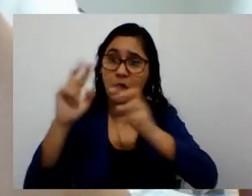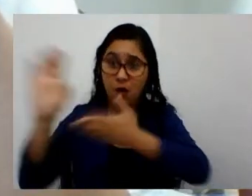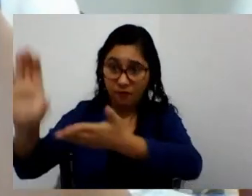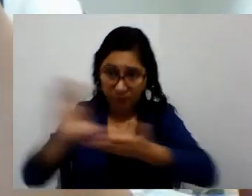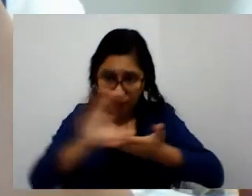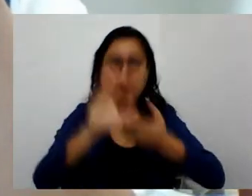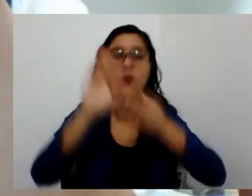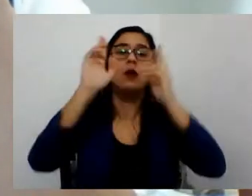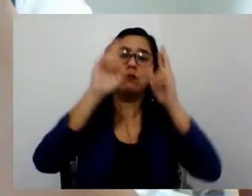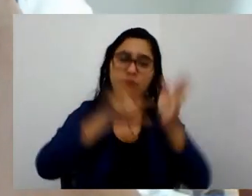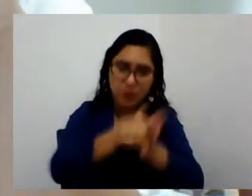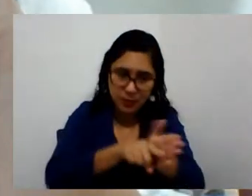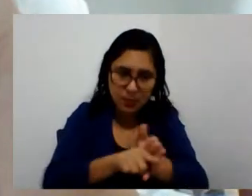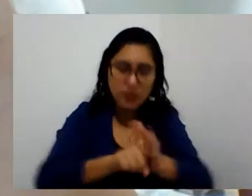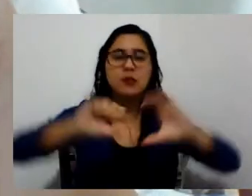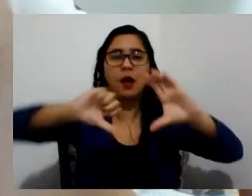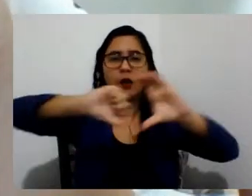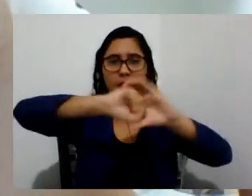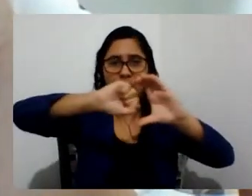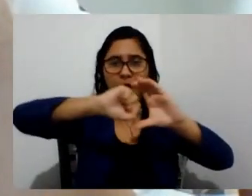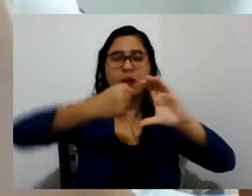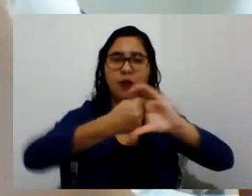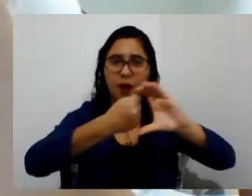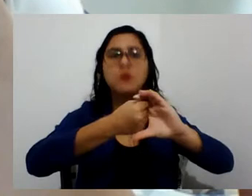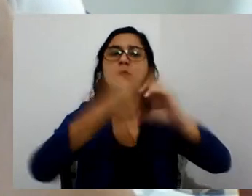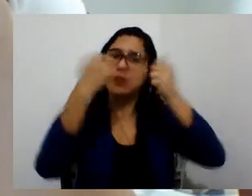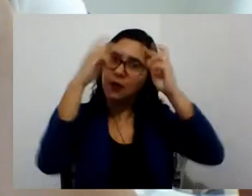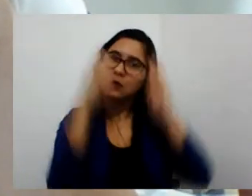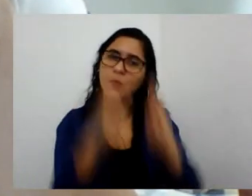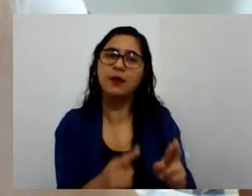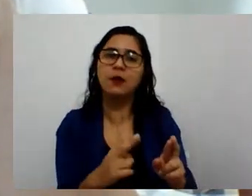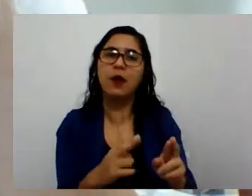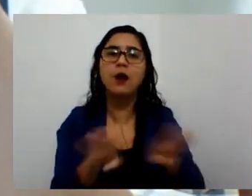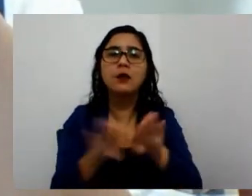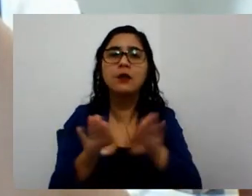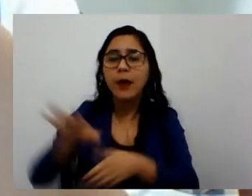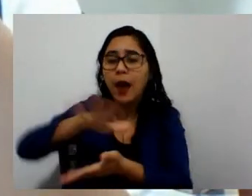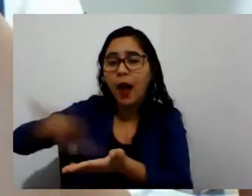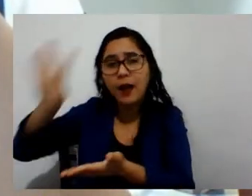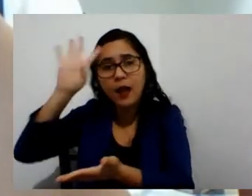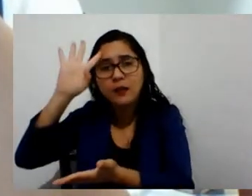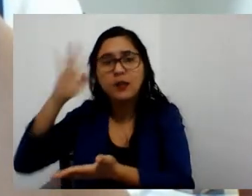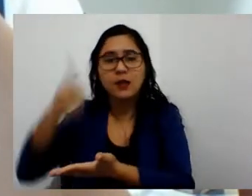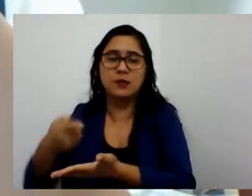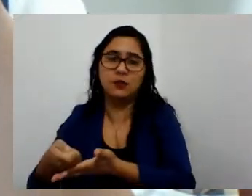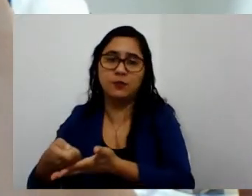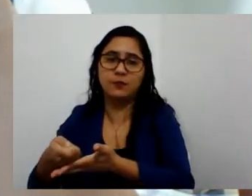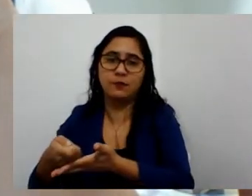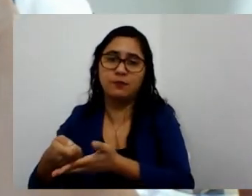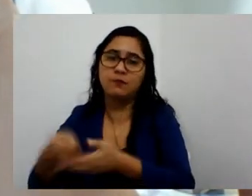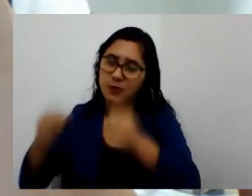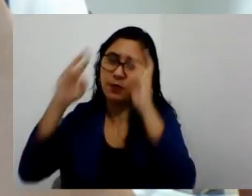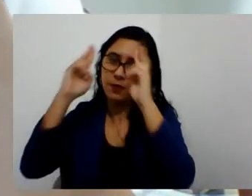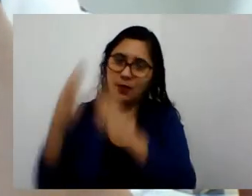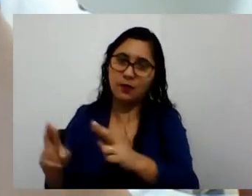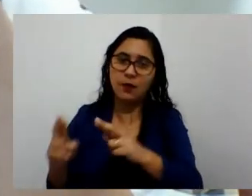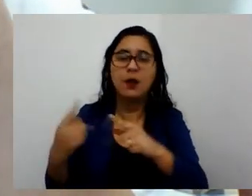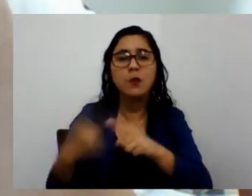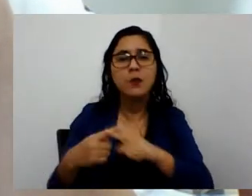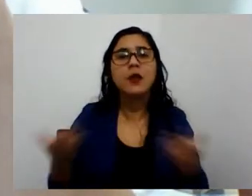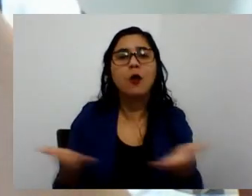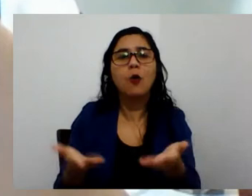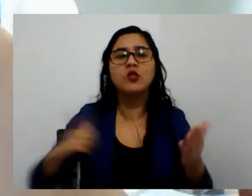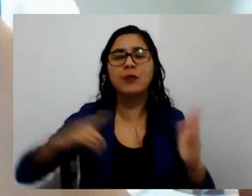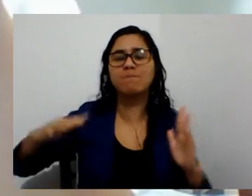de pesquisa da CAPES e, mais do que isso, as decisões diárias, porque atualmente nós temos também tido